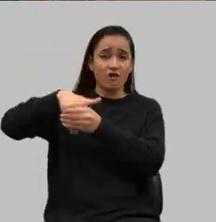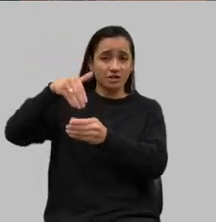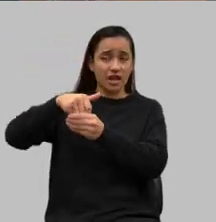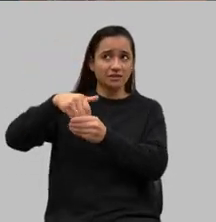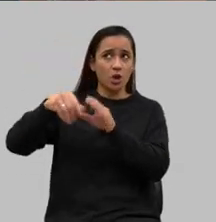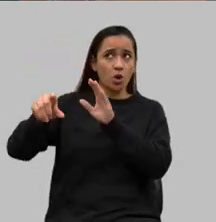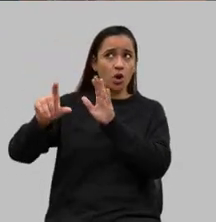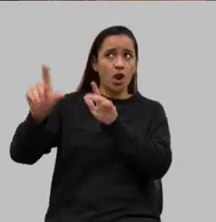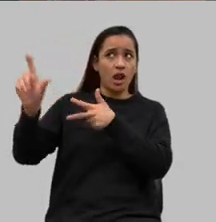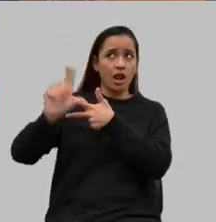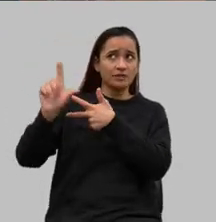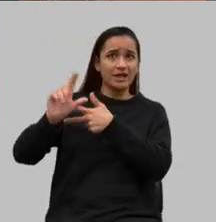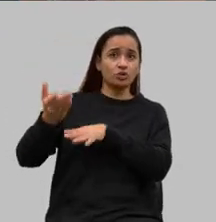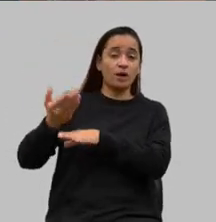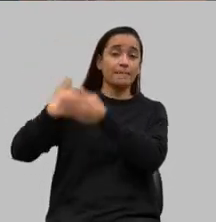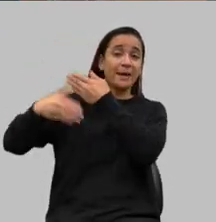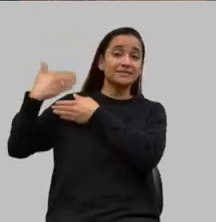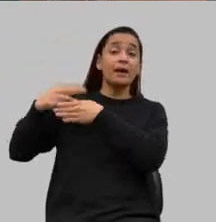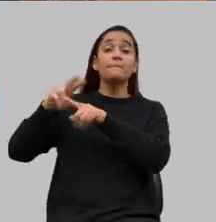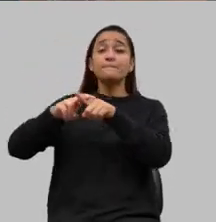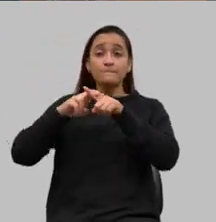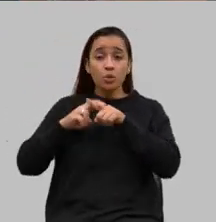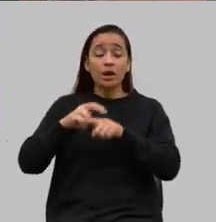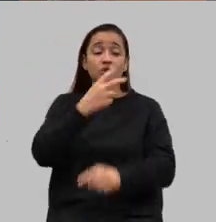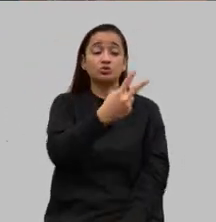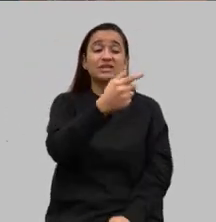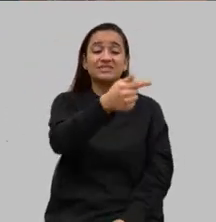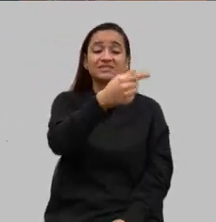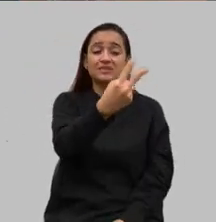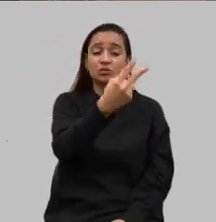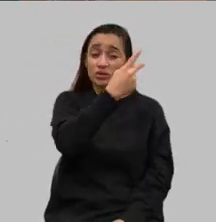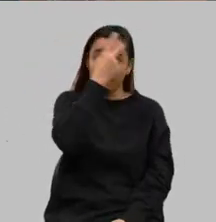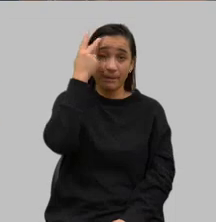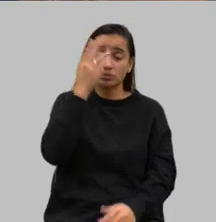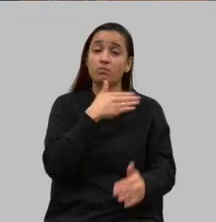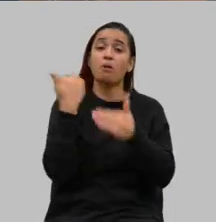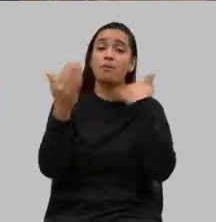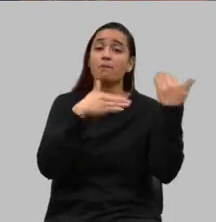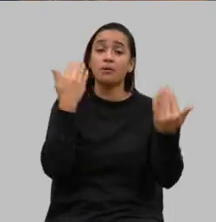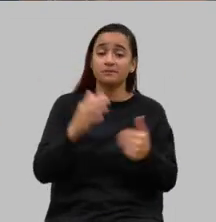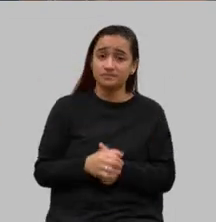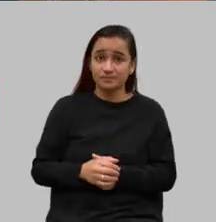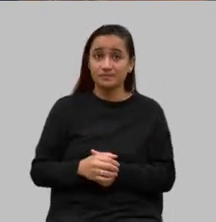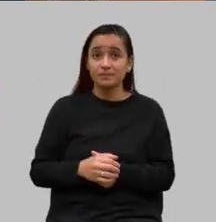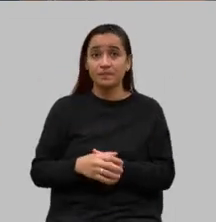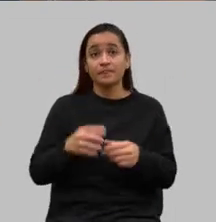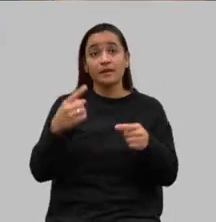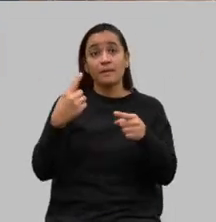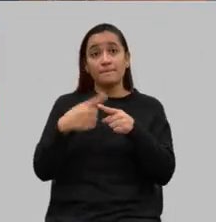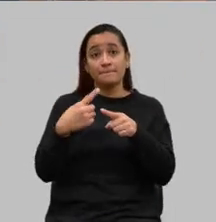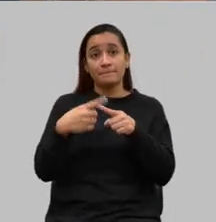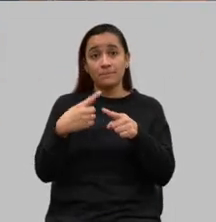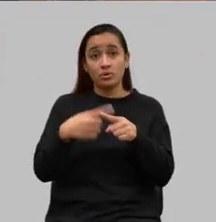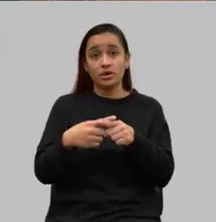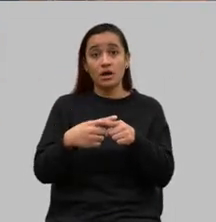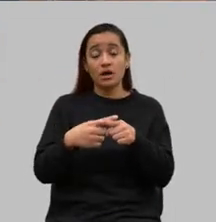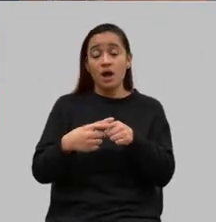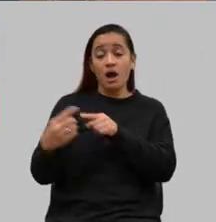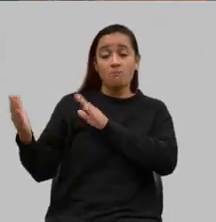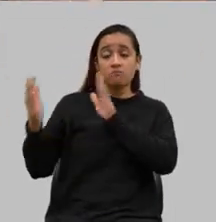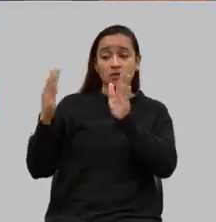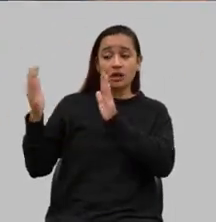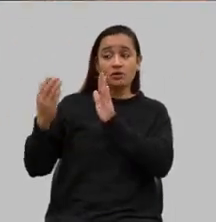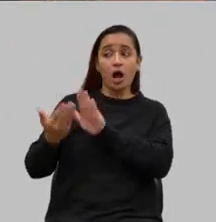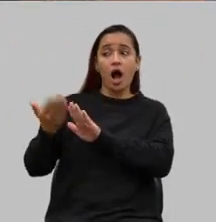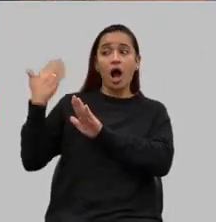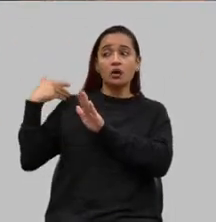depois de o assassinato de 282 pessoas porque passou a legislatura passada anterior inteira